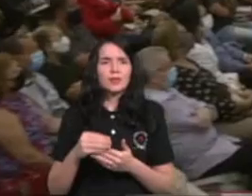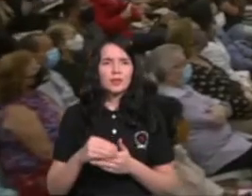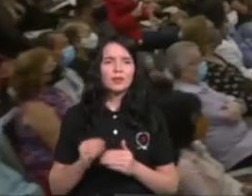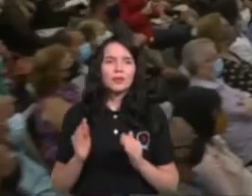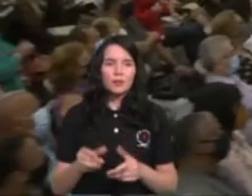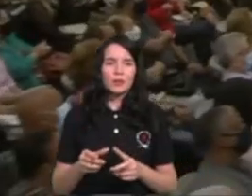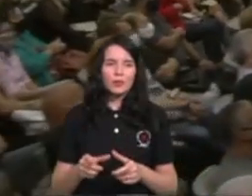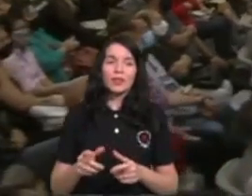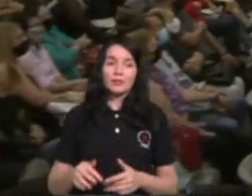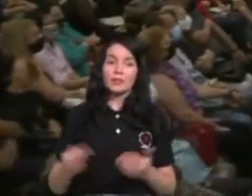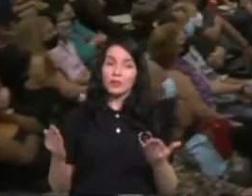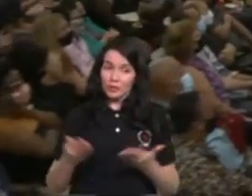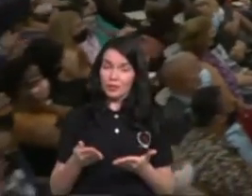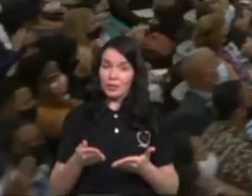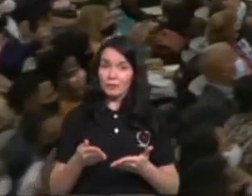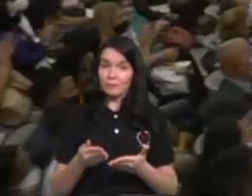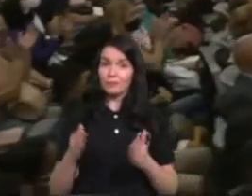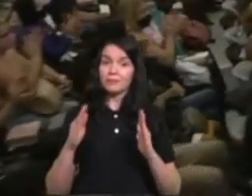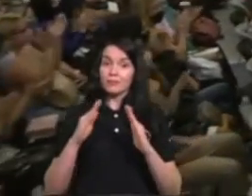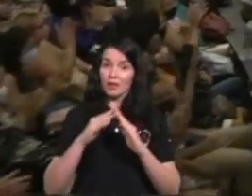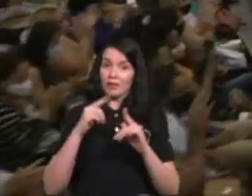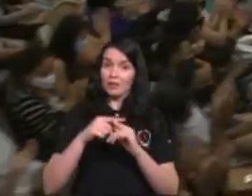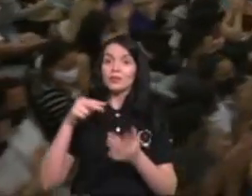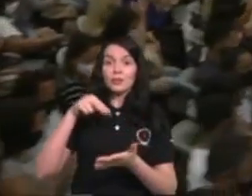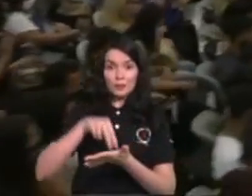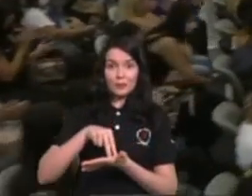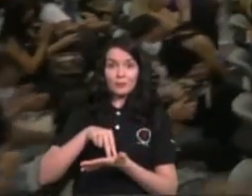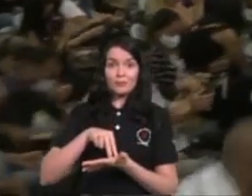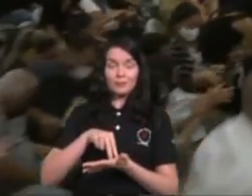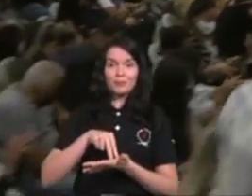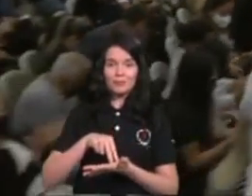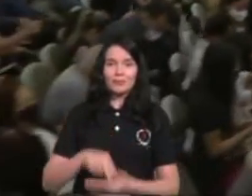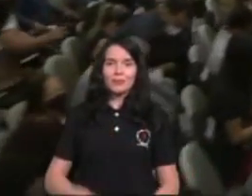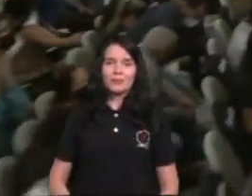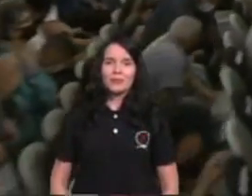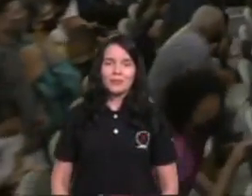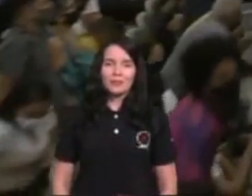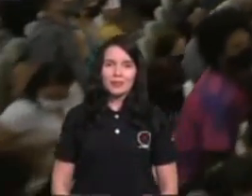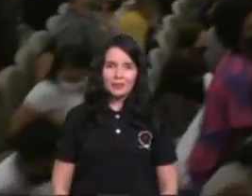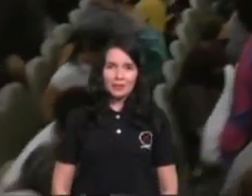você vai chegar a igreja de pé por favor